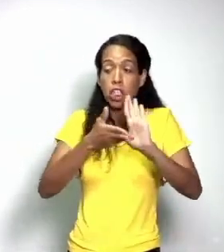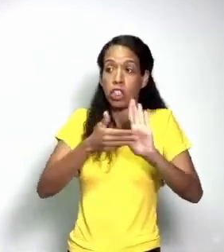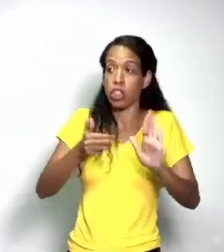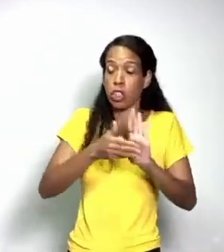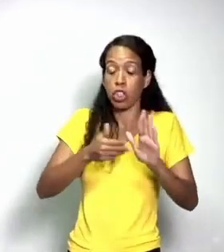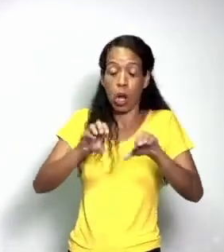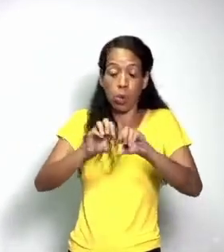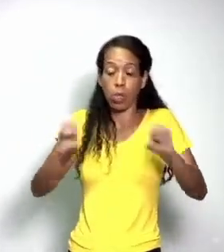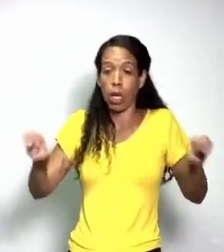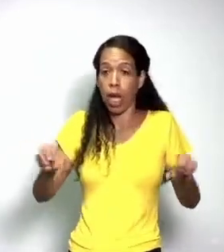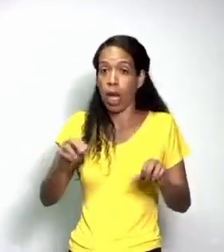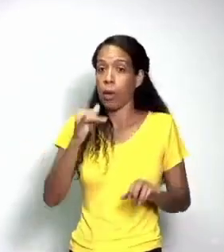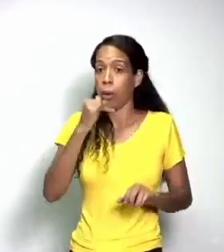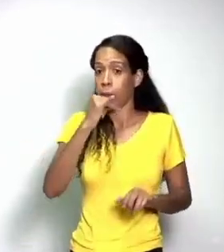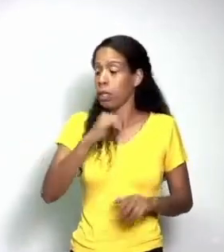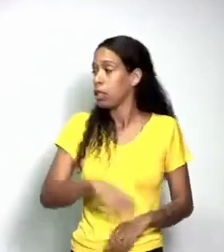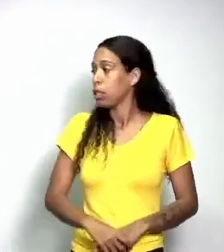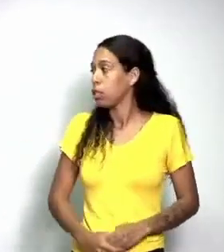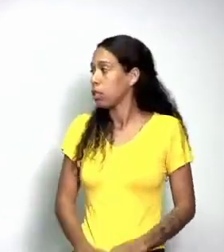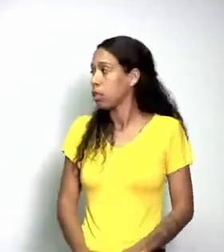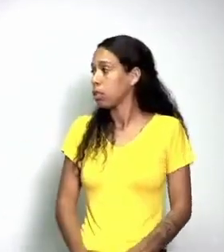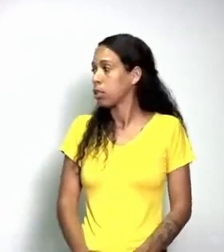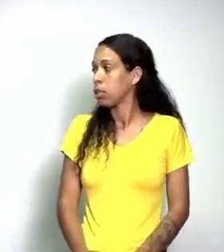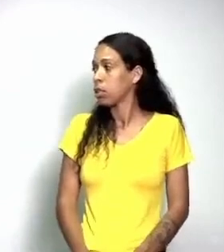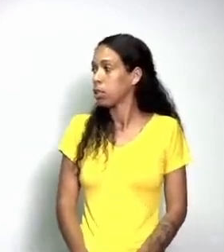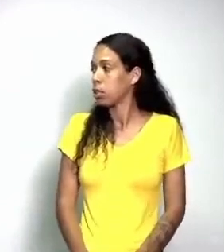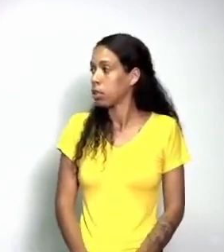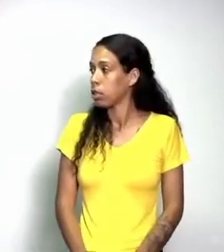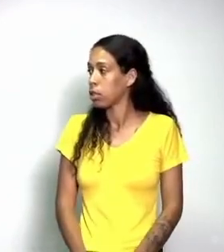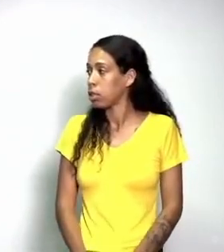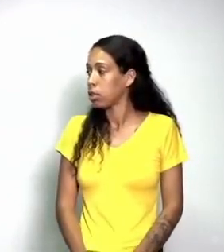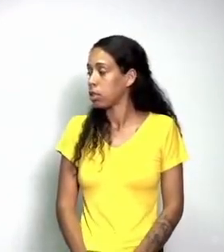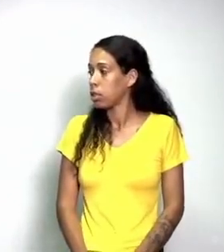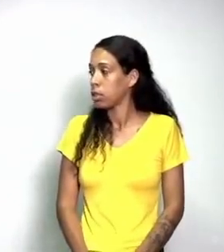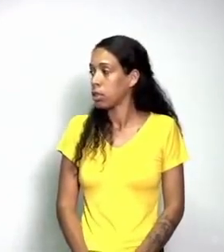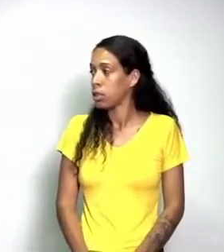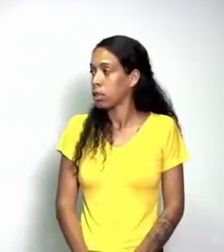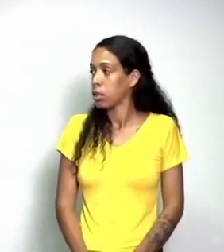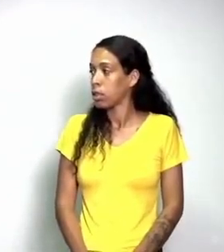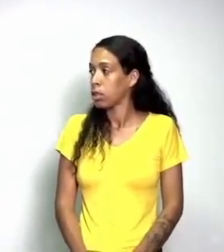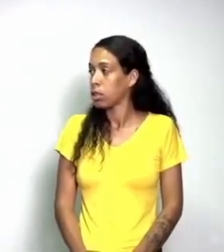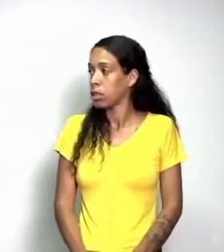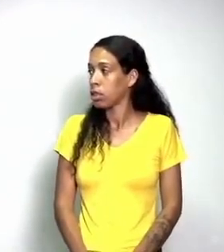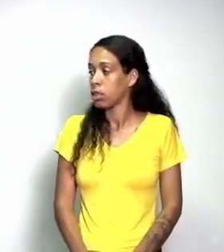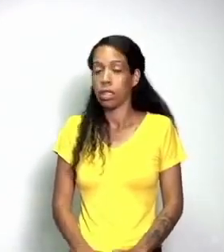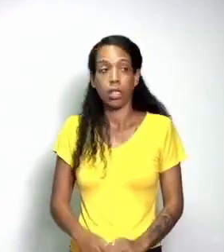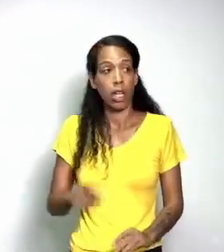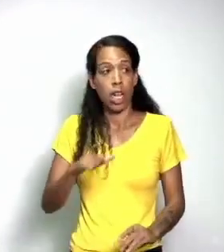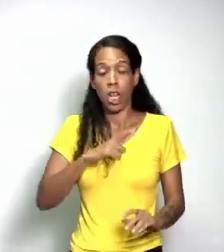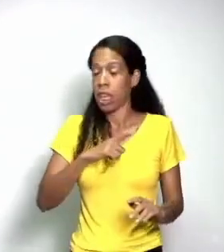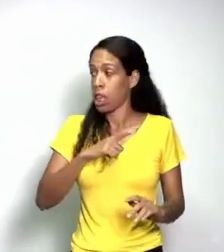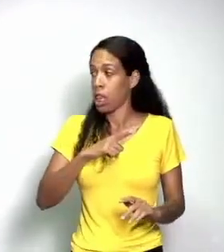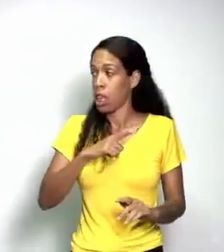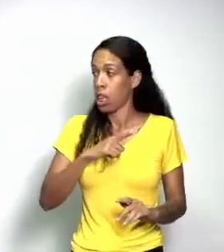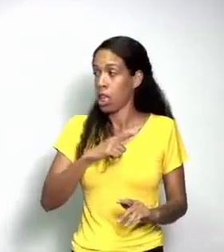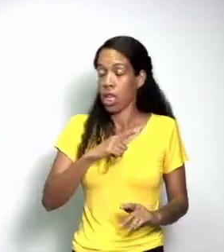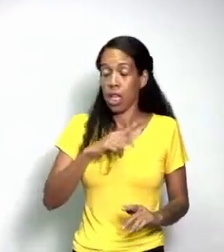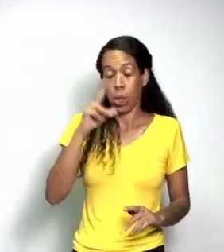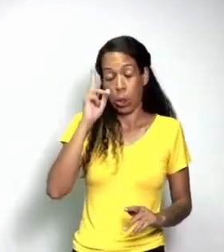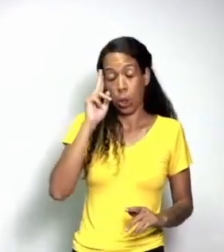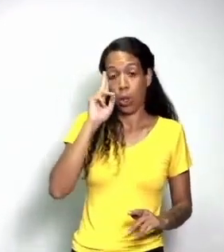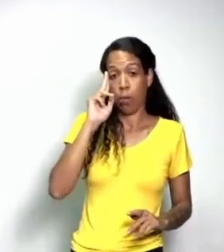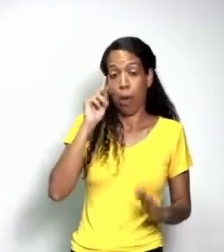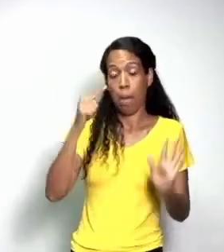cabo e bateria. E aí, vocês podem ver aqui que essas baterias NPs, geralmente, elas têm